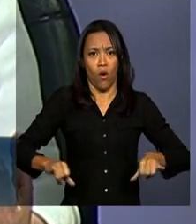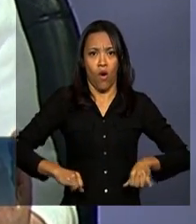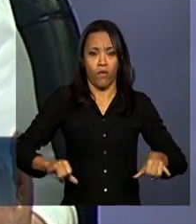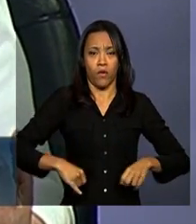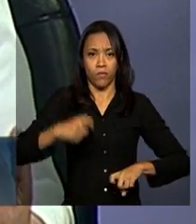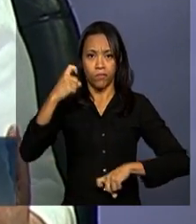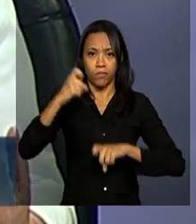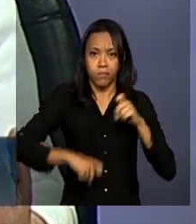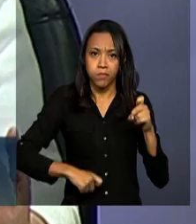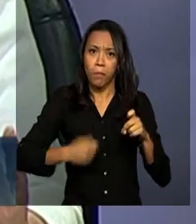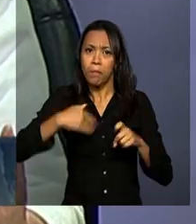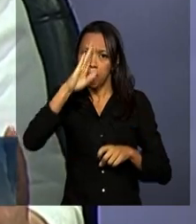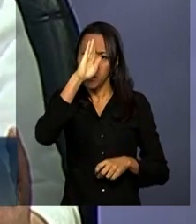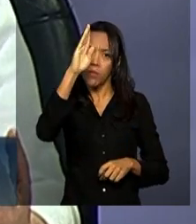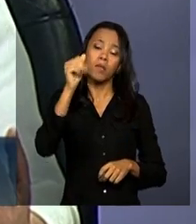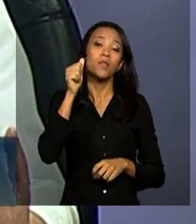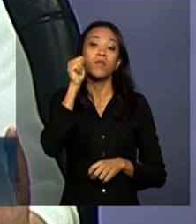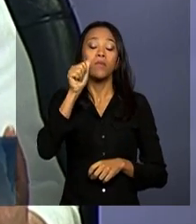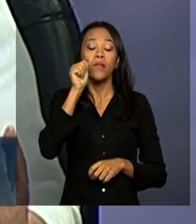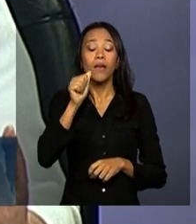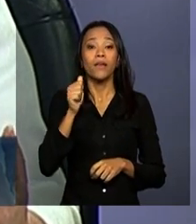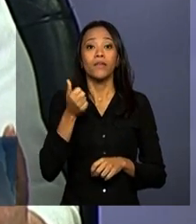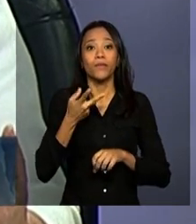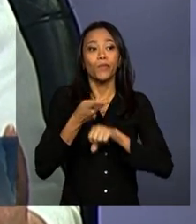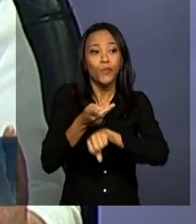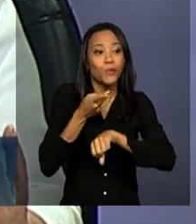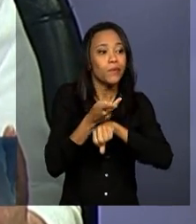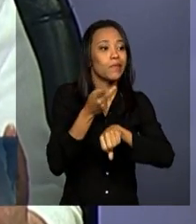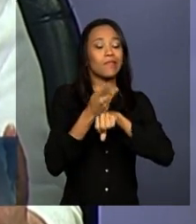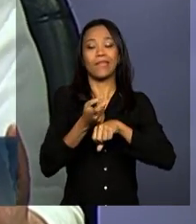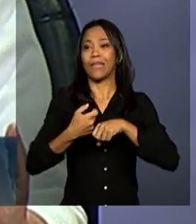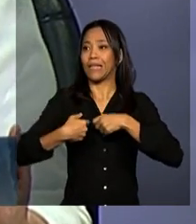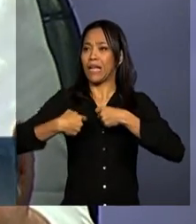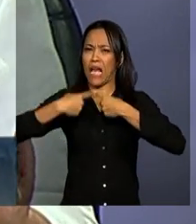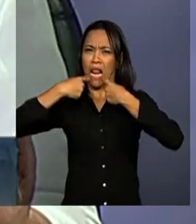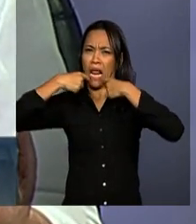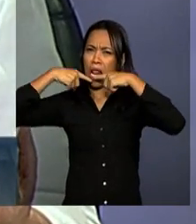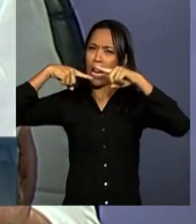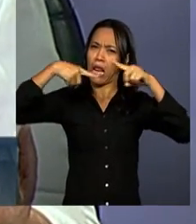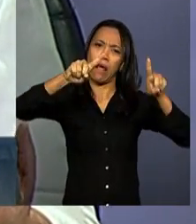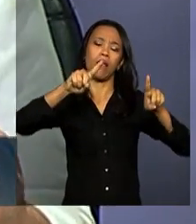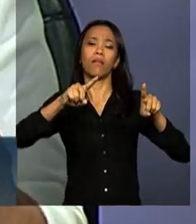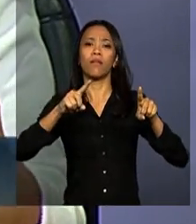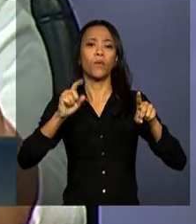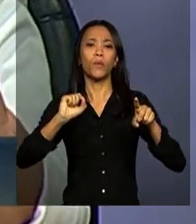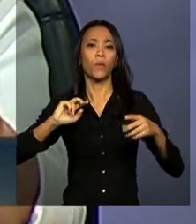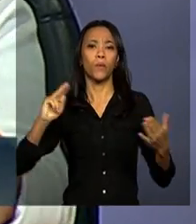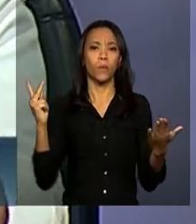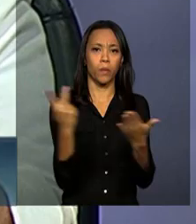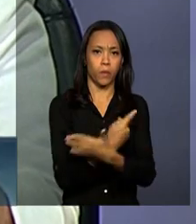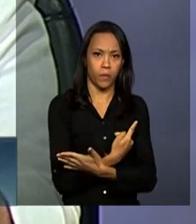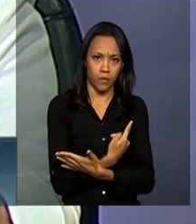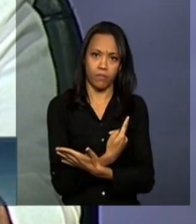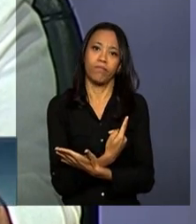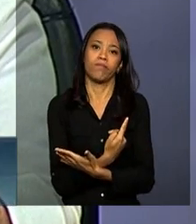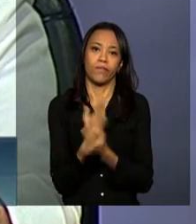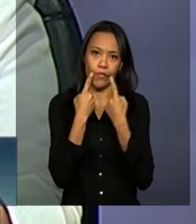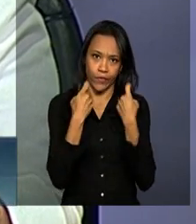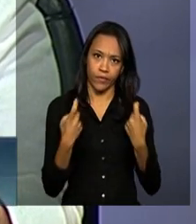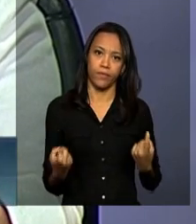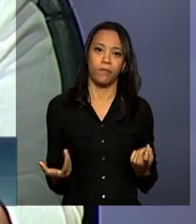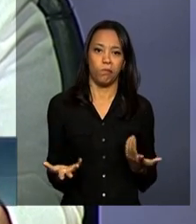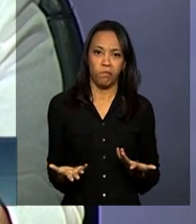sexual, e principalmente as mulheres, buscam, né, denunciar efetivamente esta